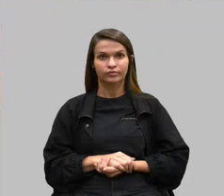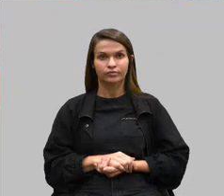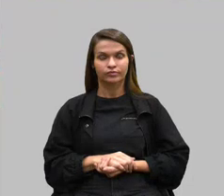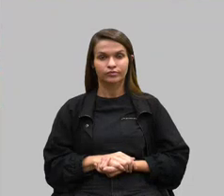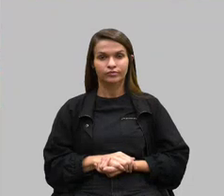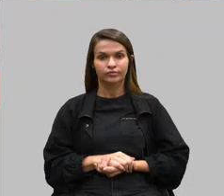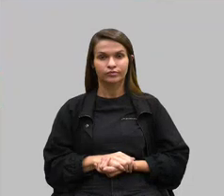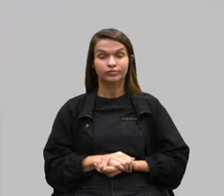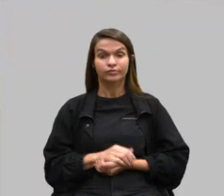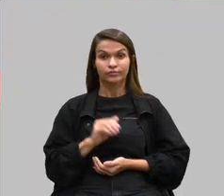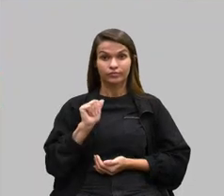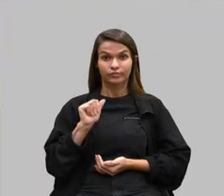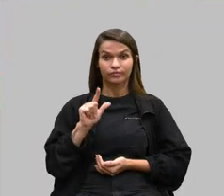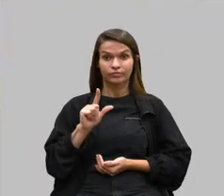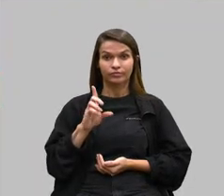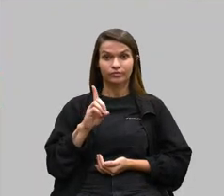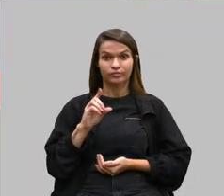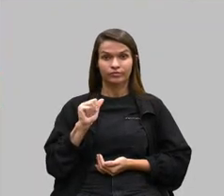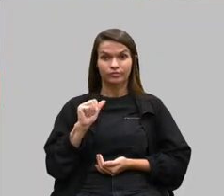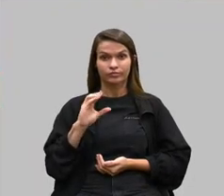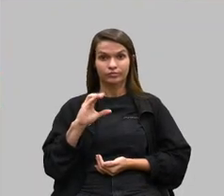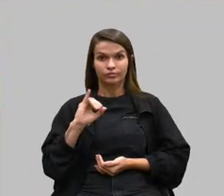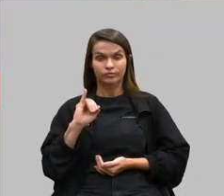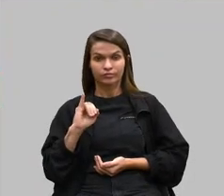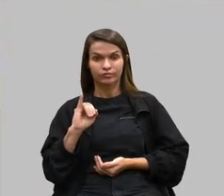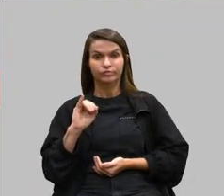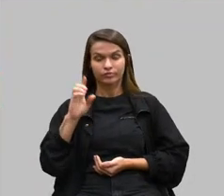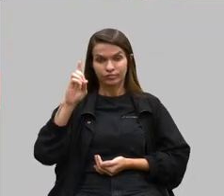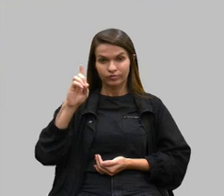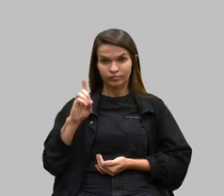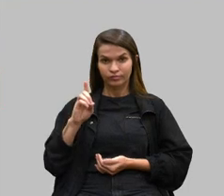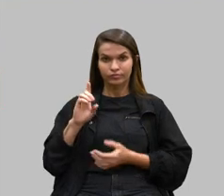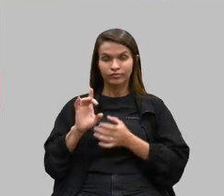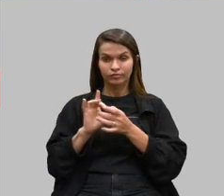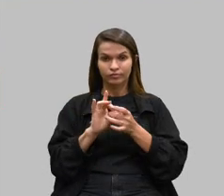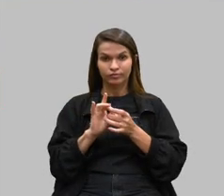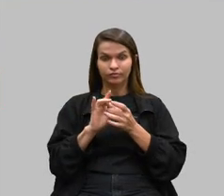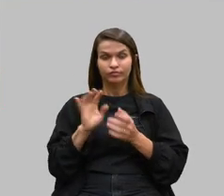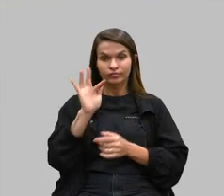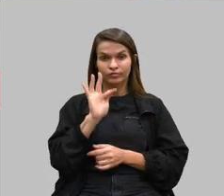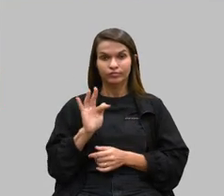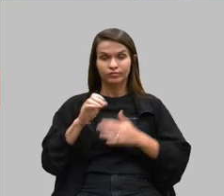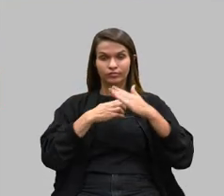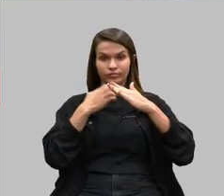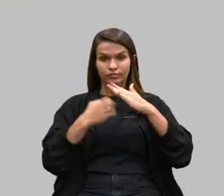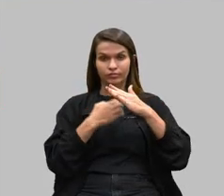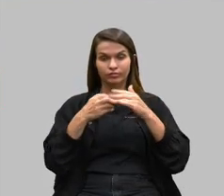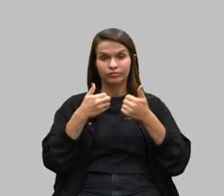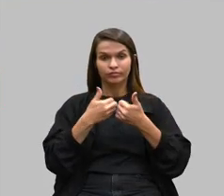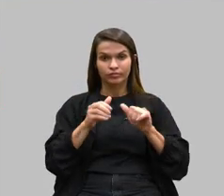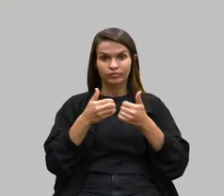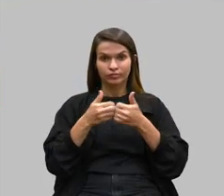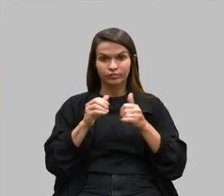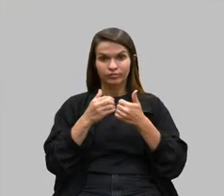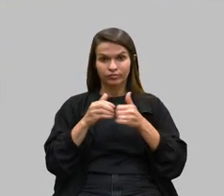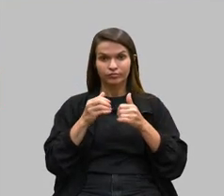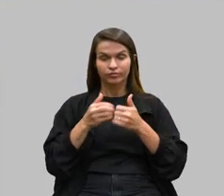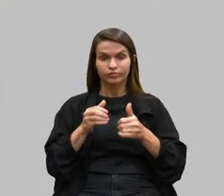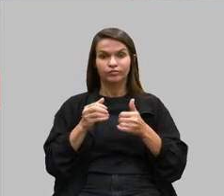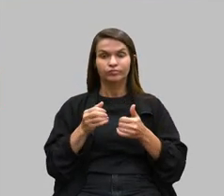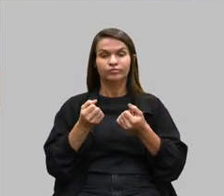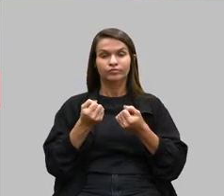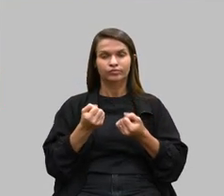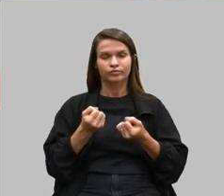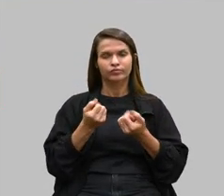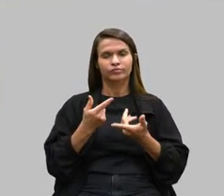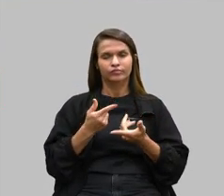adalci Ribeiro Lopes diretor adjunto da Federação das empresas de transporte de carga do Estado de Minas